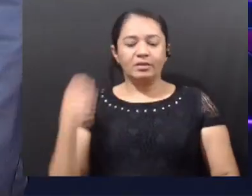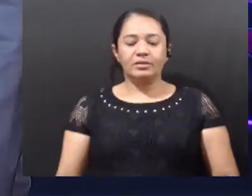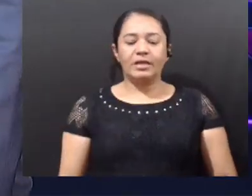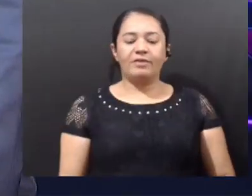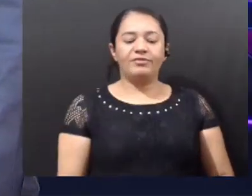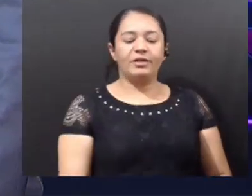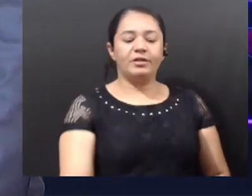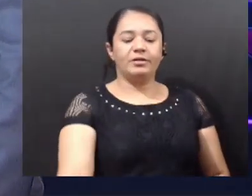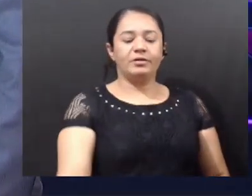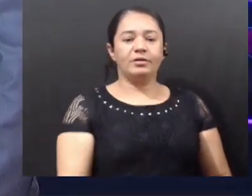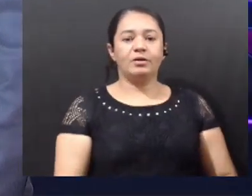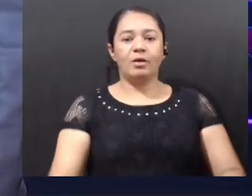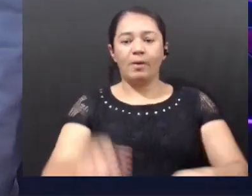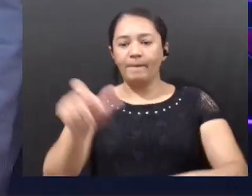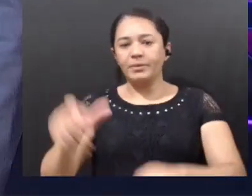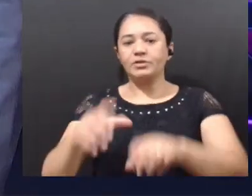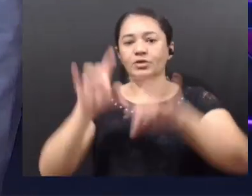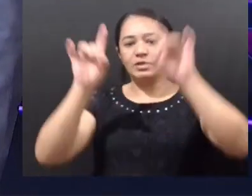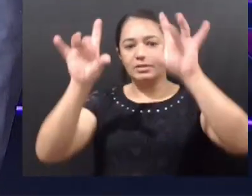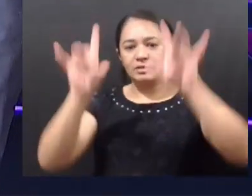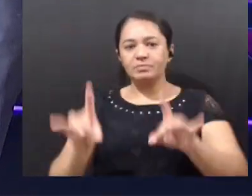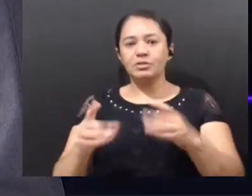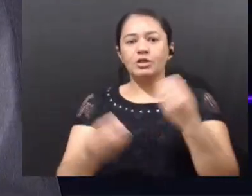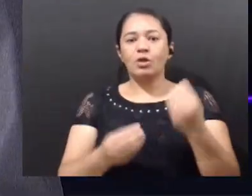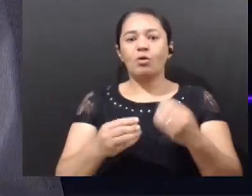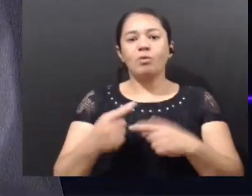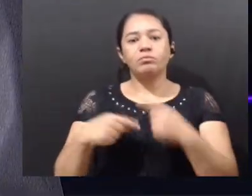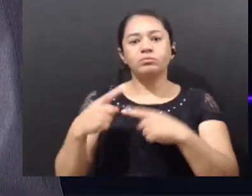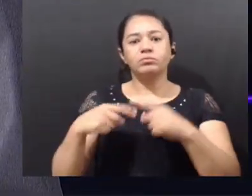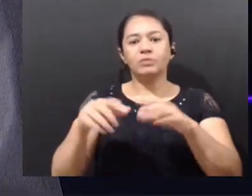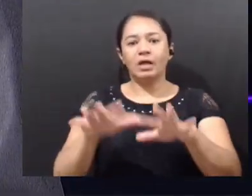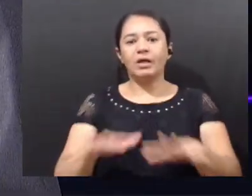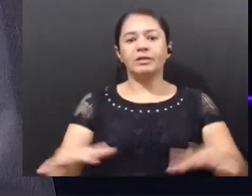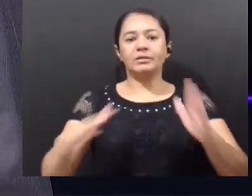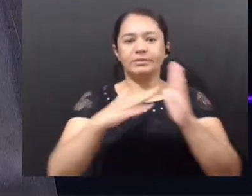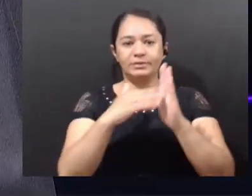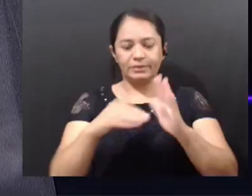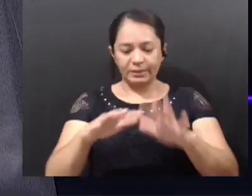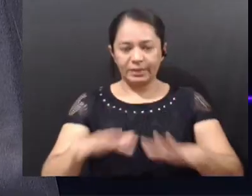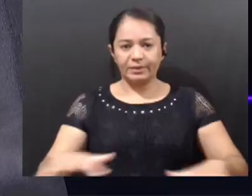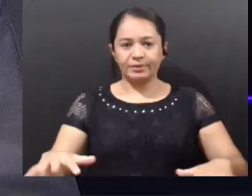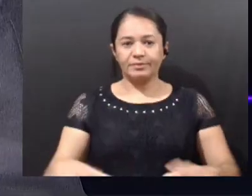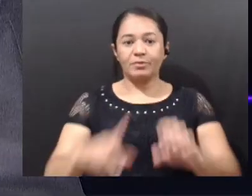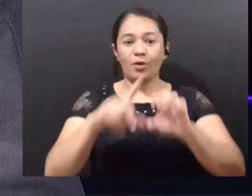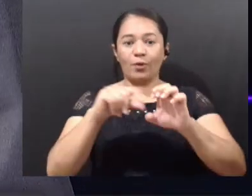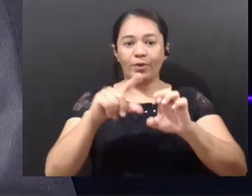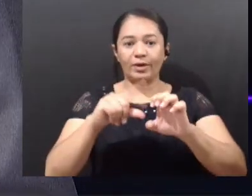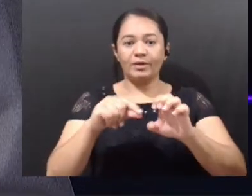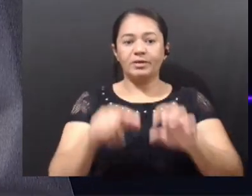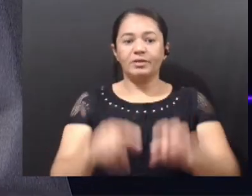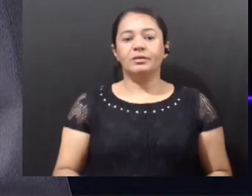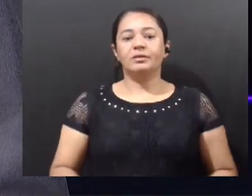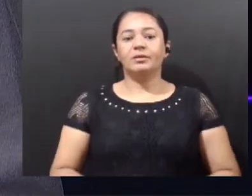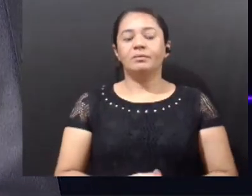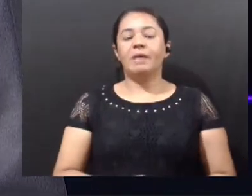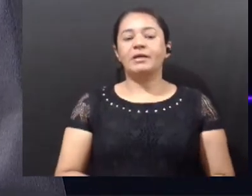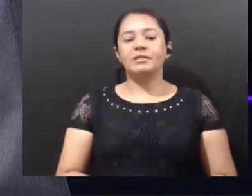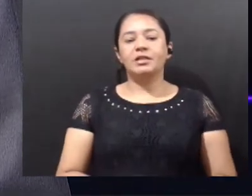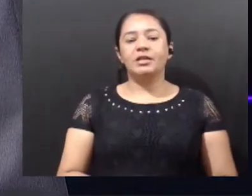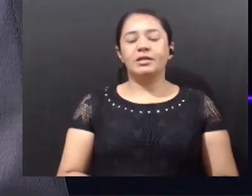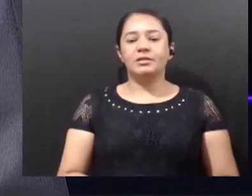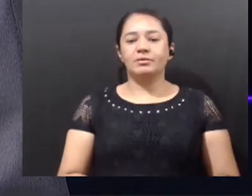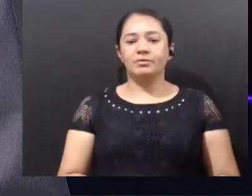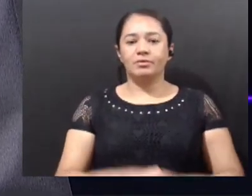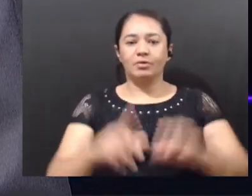o conceito de como prosperar neste negócio. No empreendedorismo, na área de beleza, nós vendemos imagem. Imagine